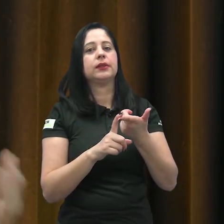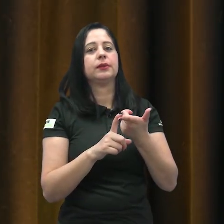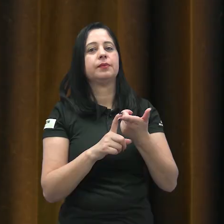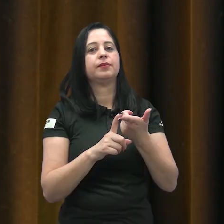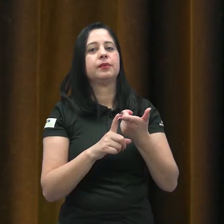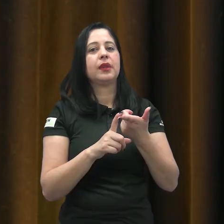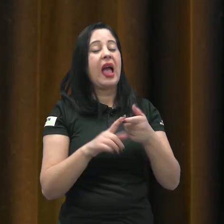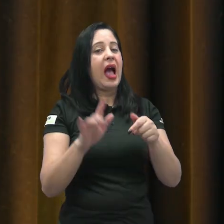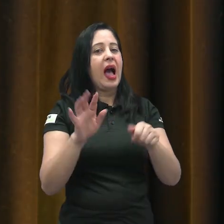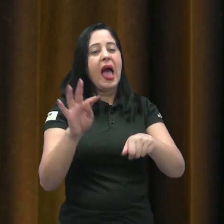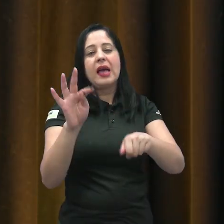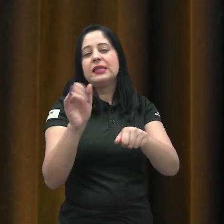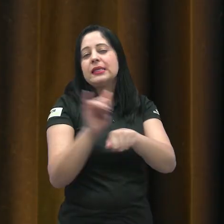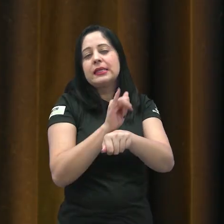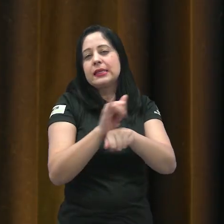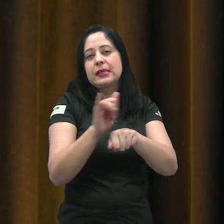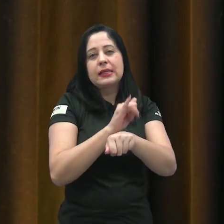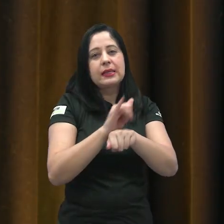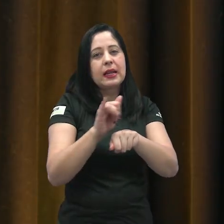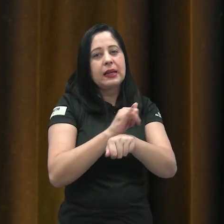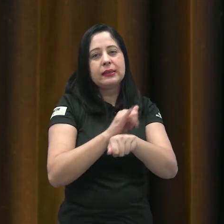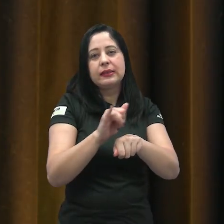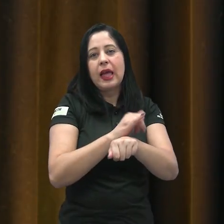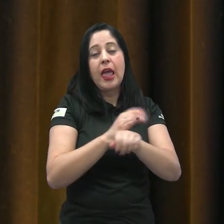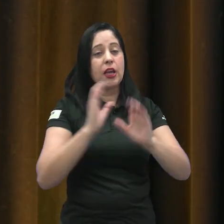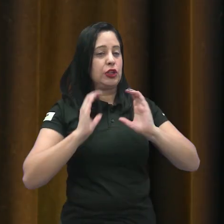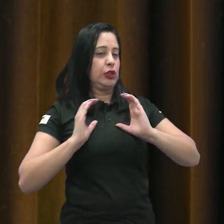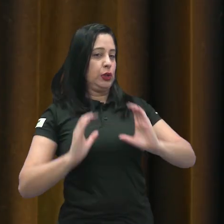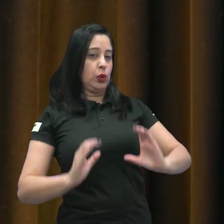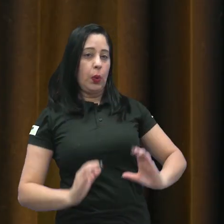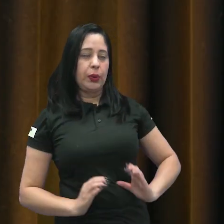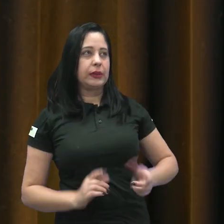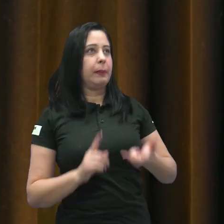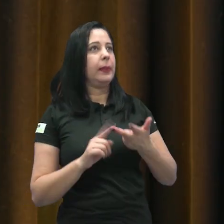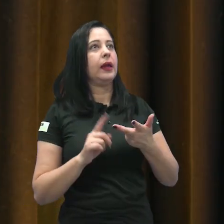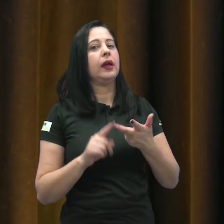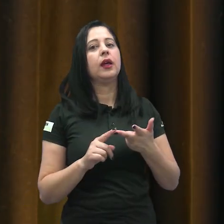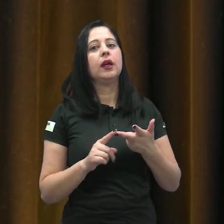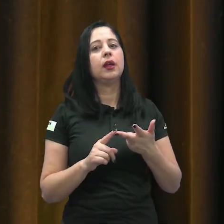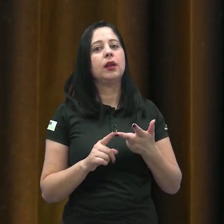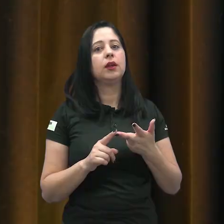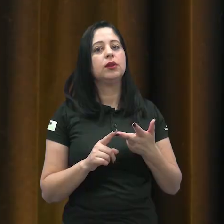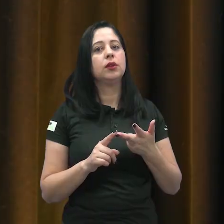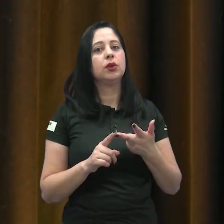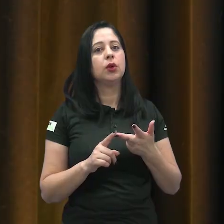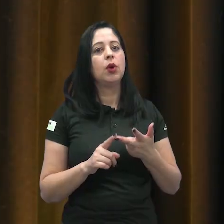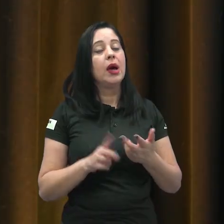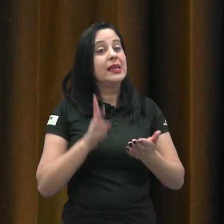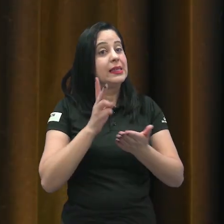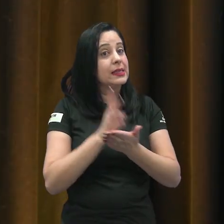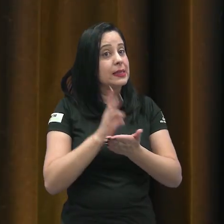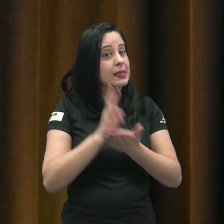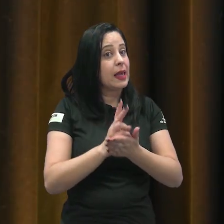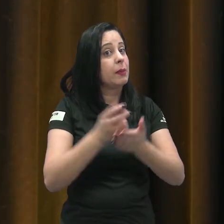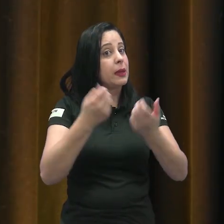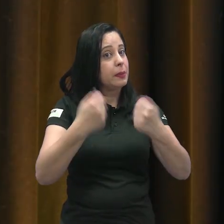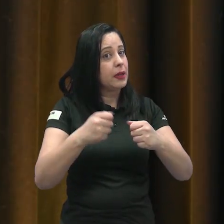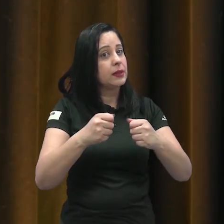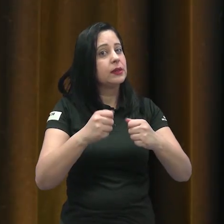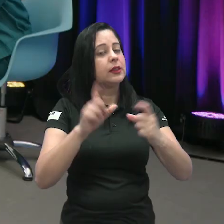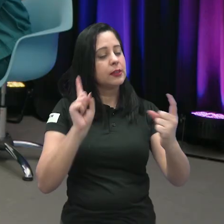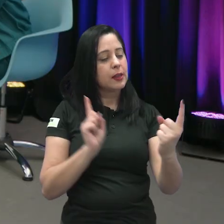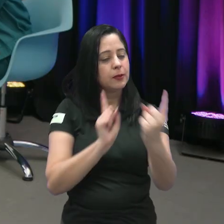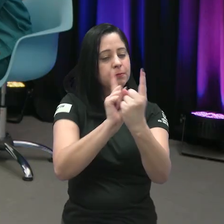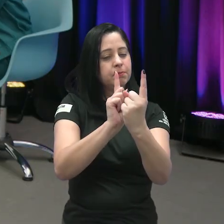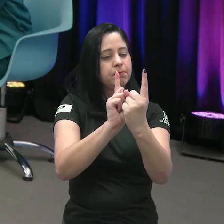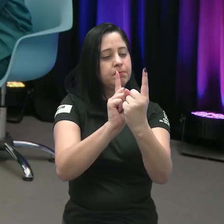as técnicas, né, que vêm também da comportamental, você coloca essa sintonia como fundamental. E é um exercício,